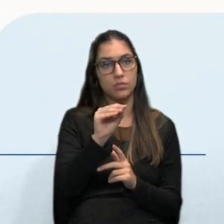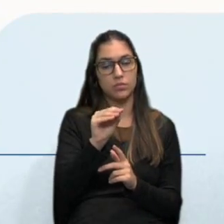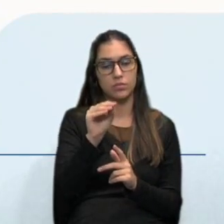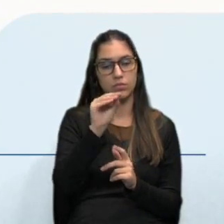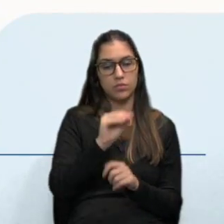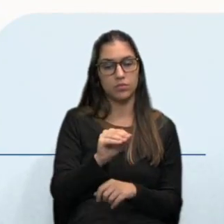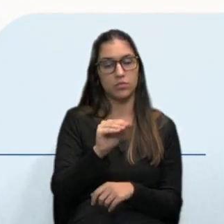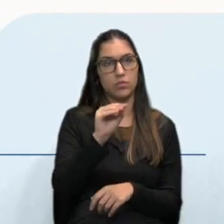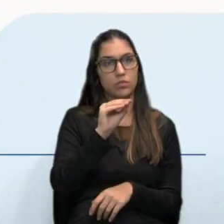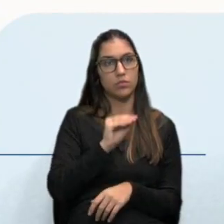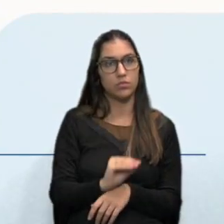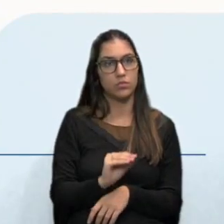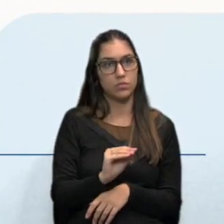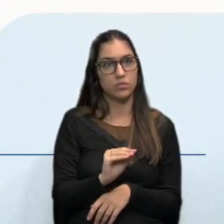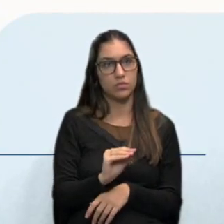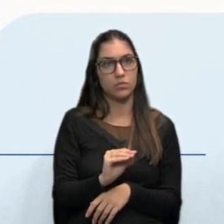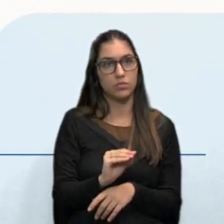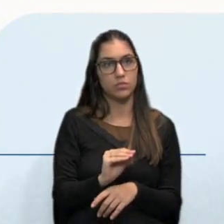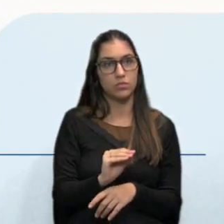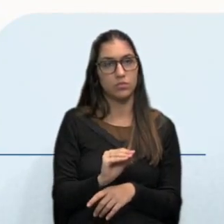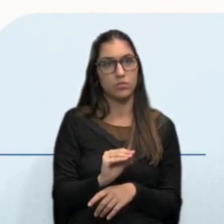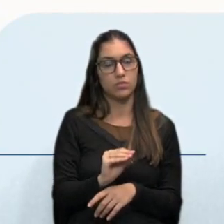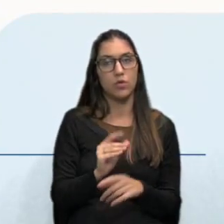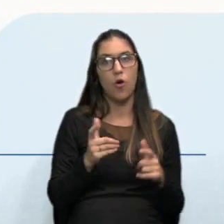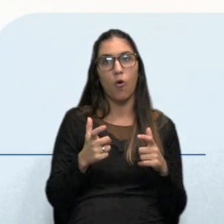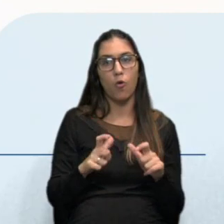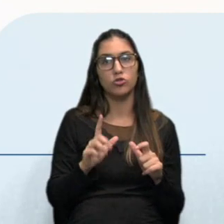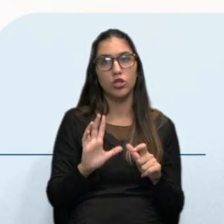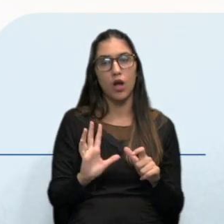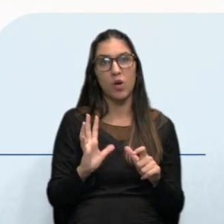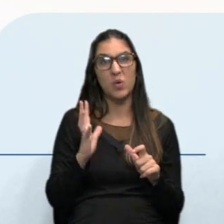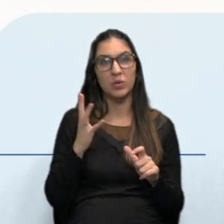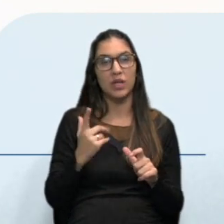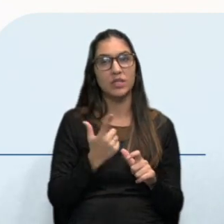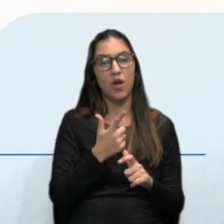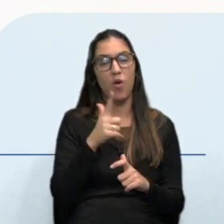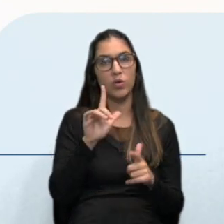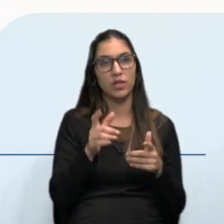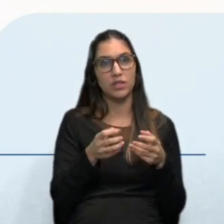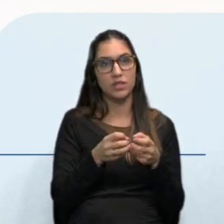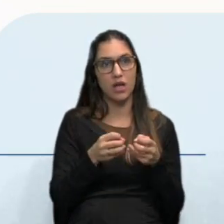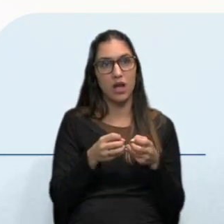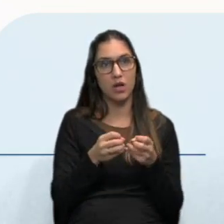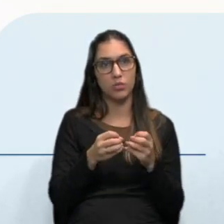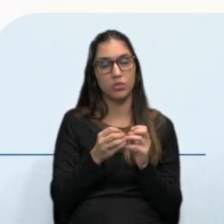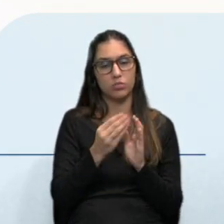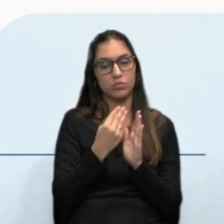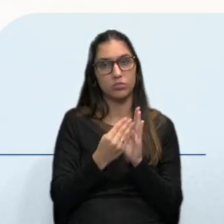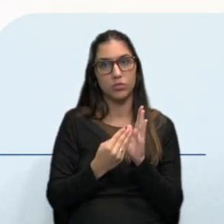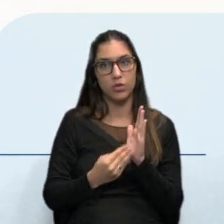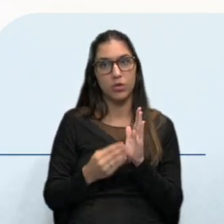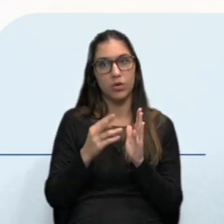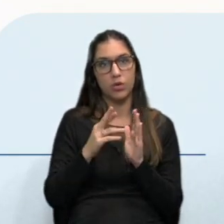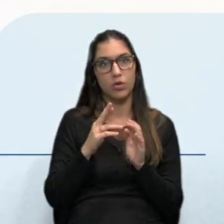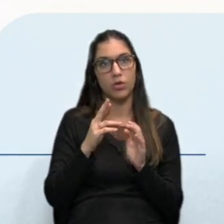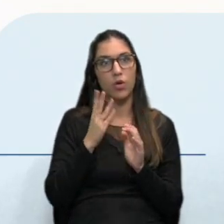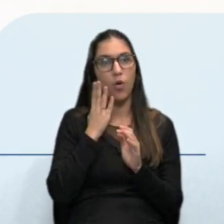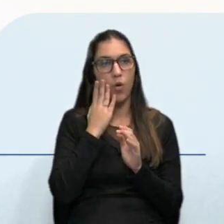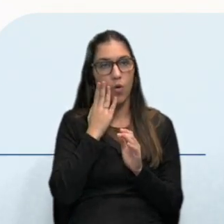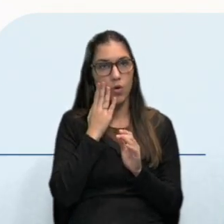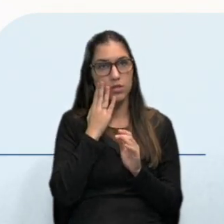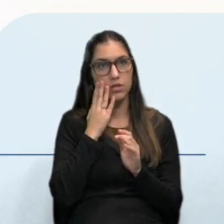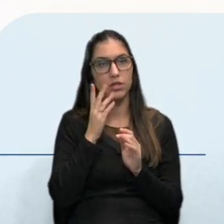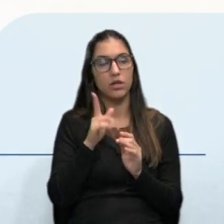uma, duas. Aqui é onde vai acontecer a outra célula pintada em rosa, ou seja, a outra célula